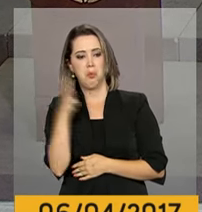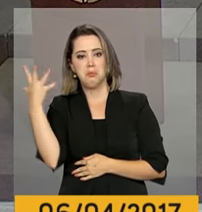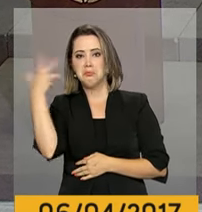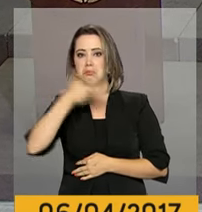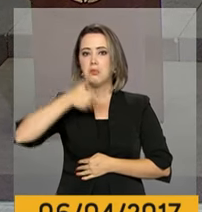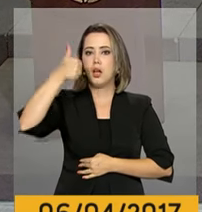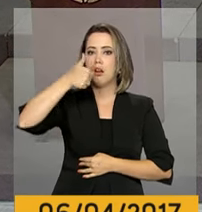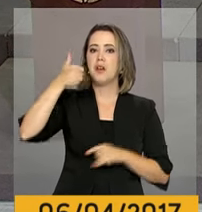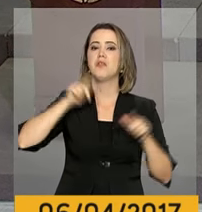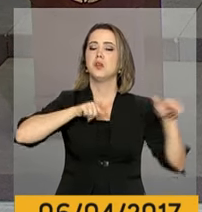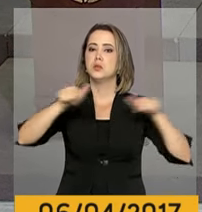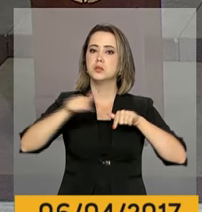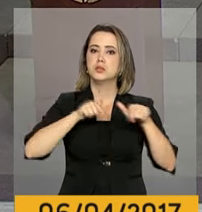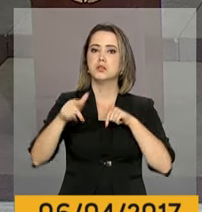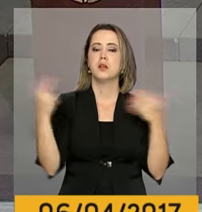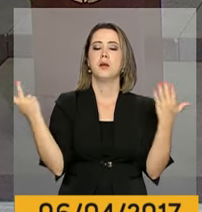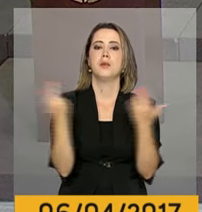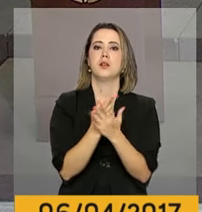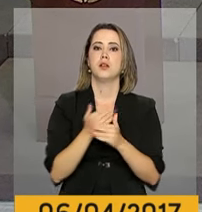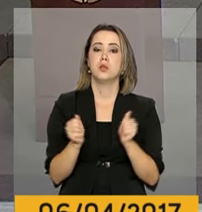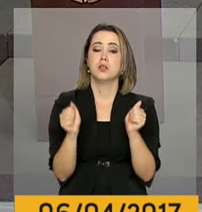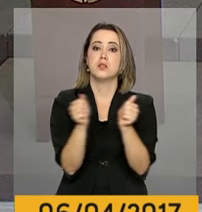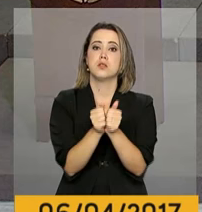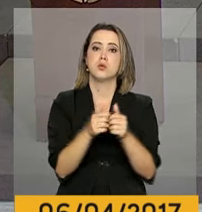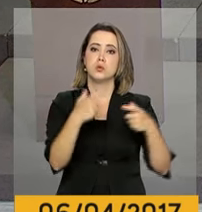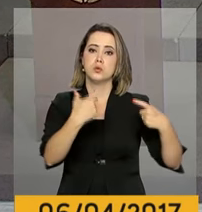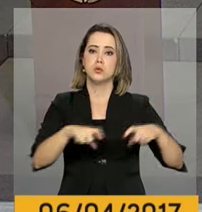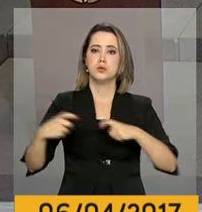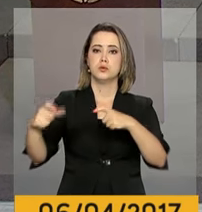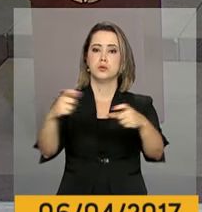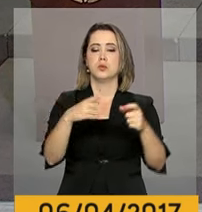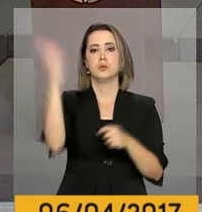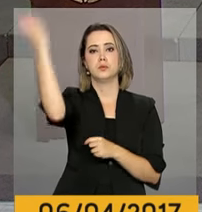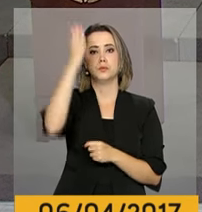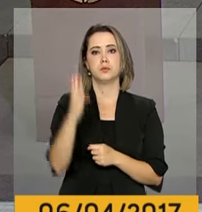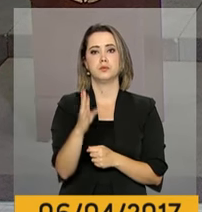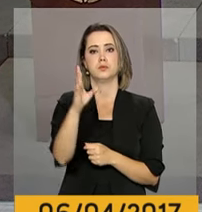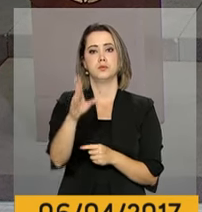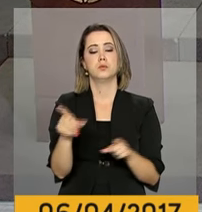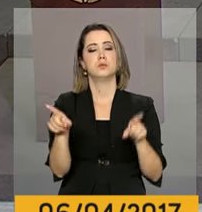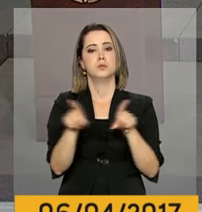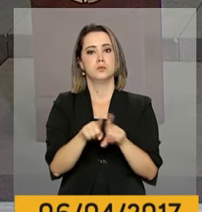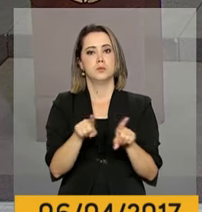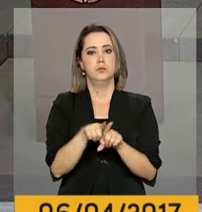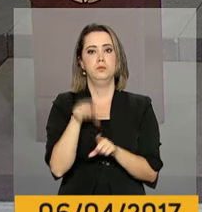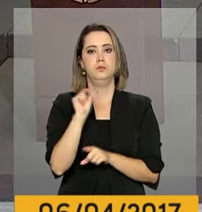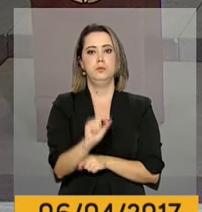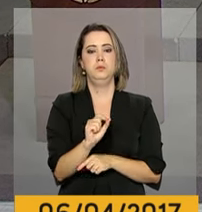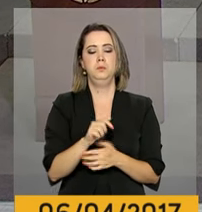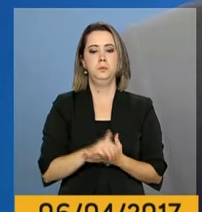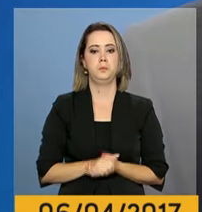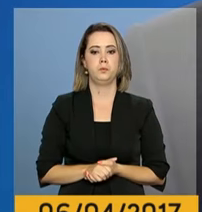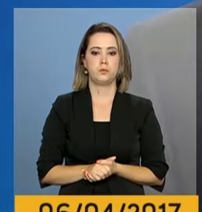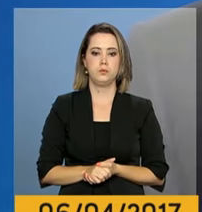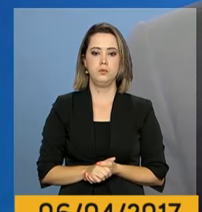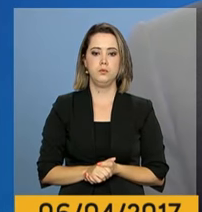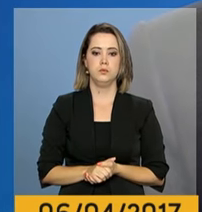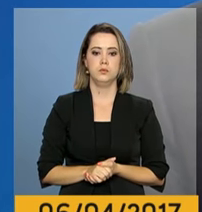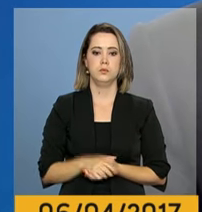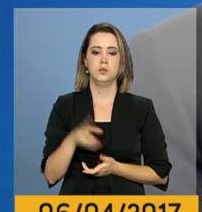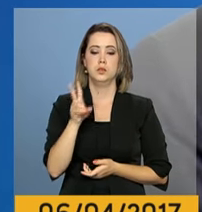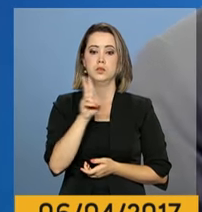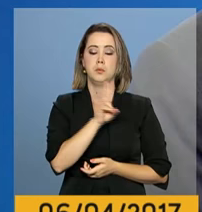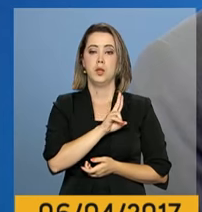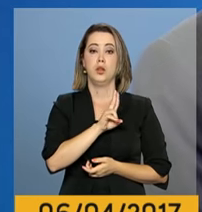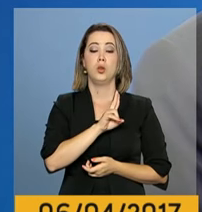extraordinário que é feito junto às fronteiras brasileiras, como também na chamada